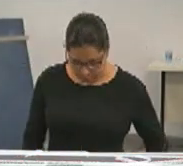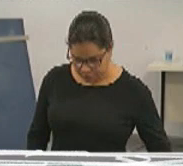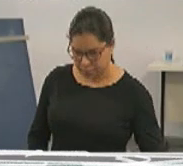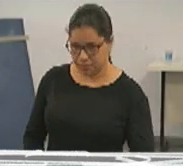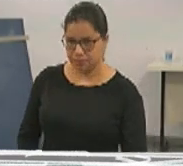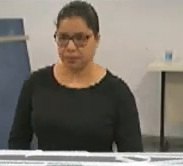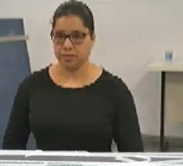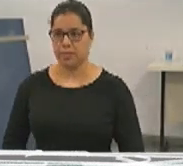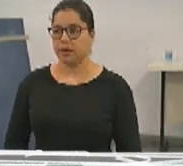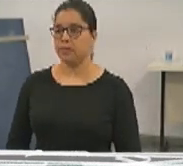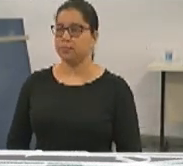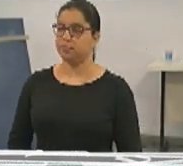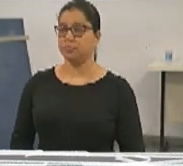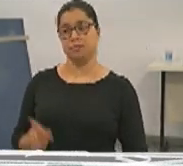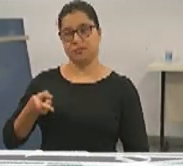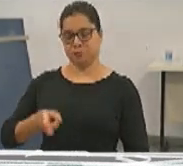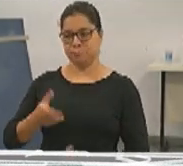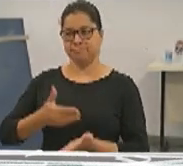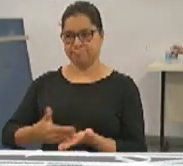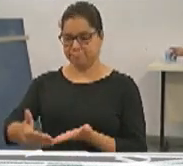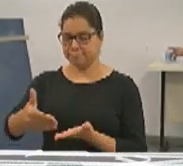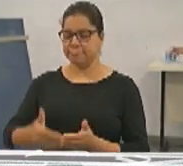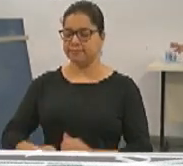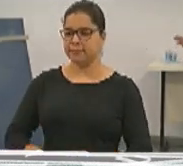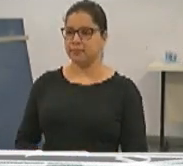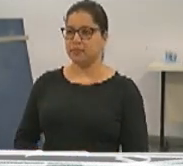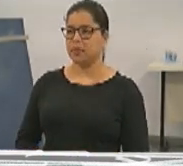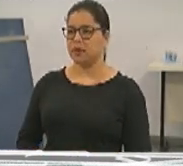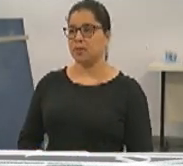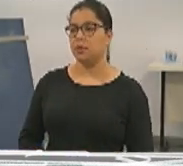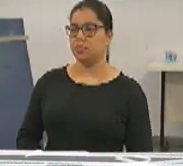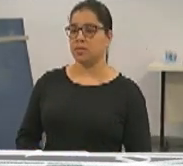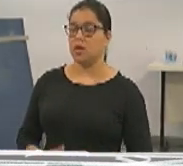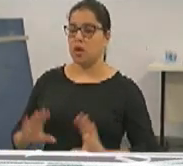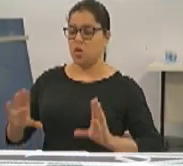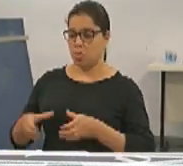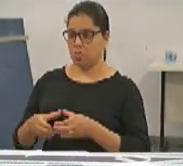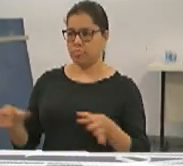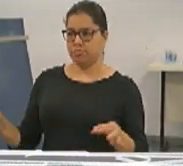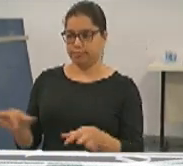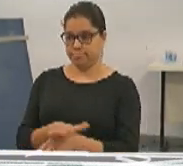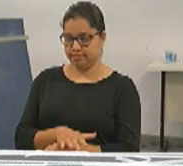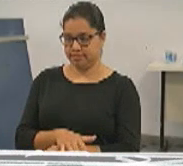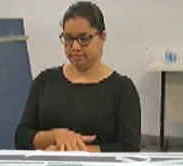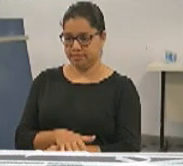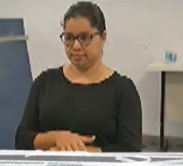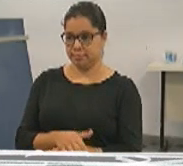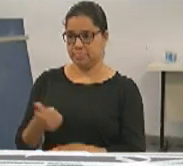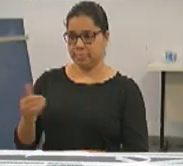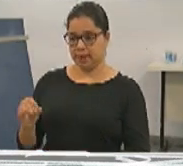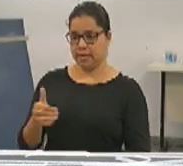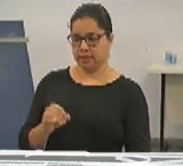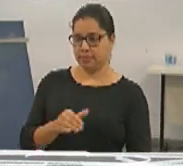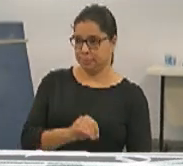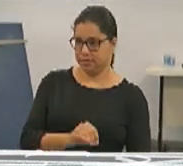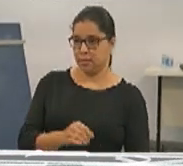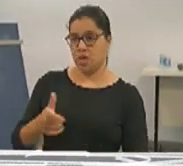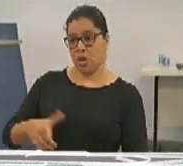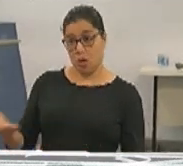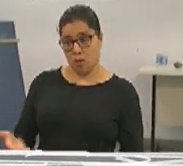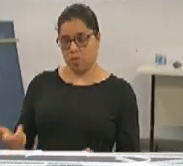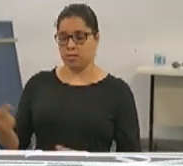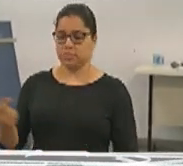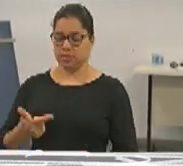Dando continuidade ao segundo bloco, que se inicia agora, segundo a deliberação